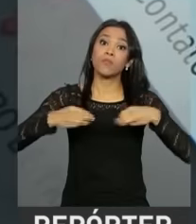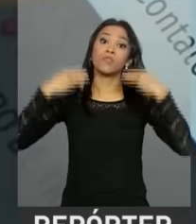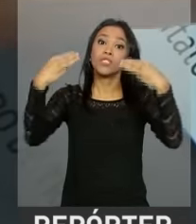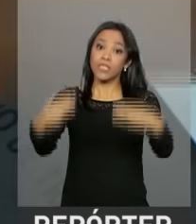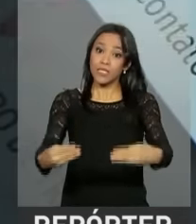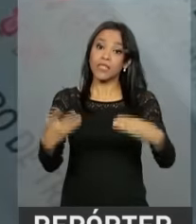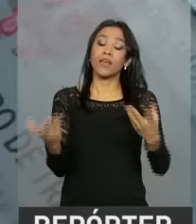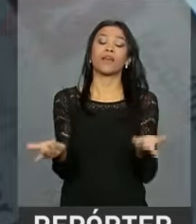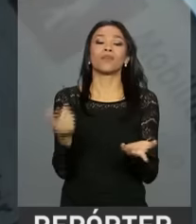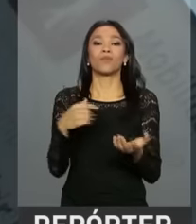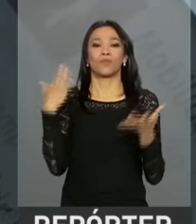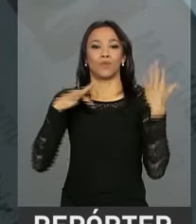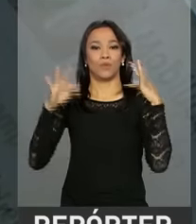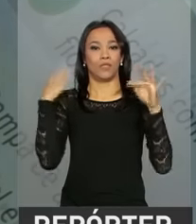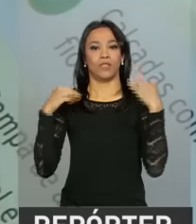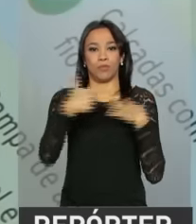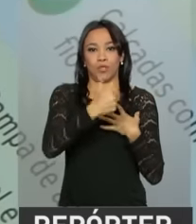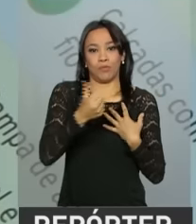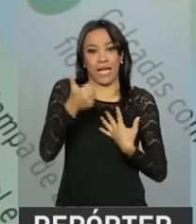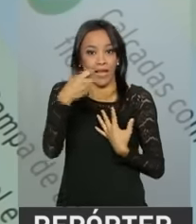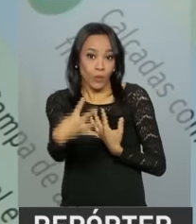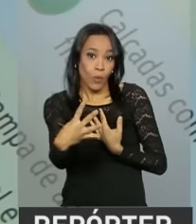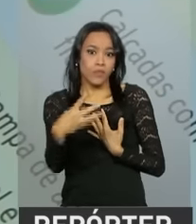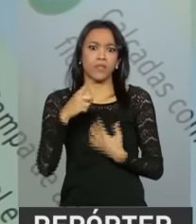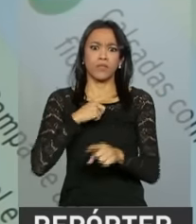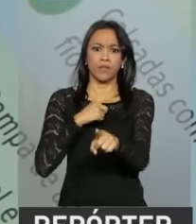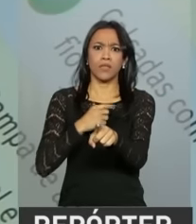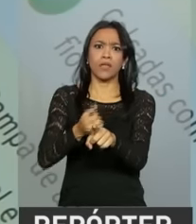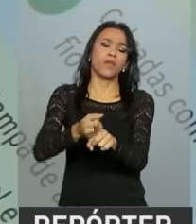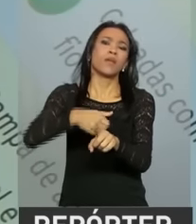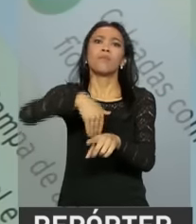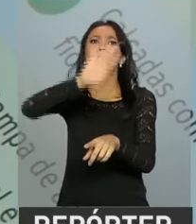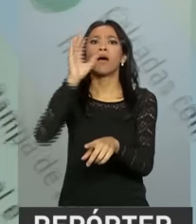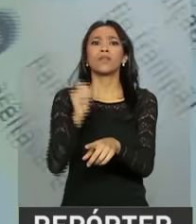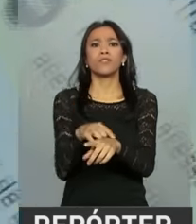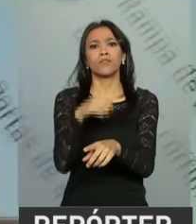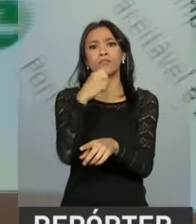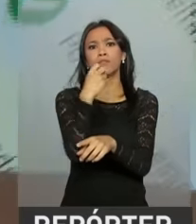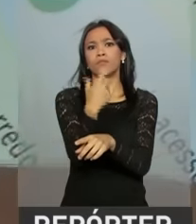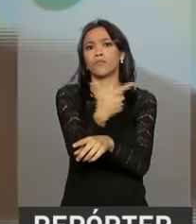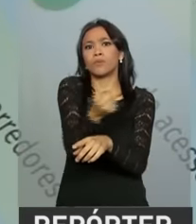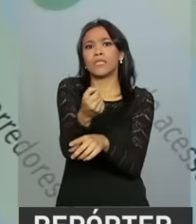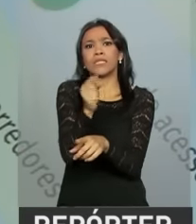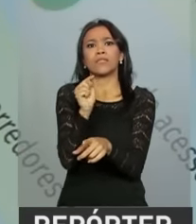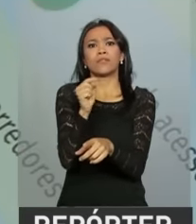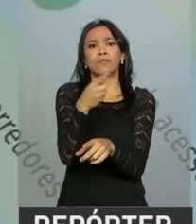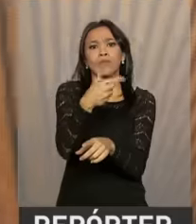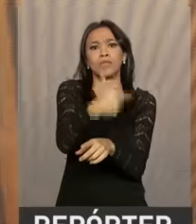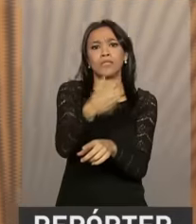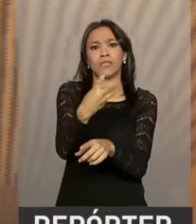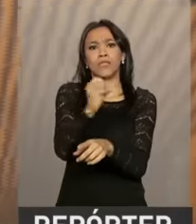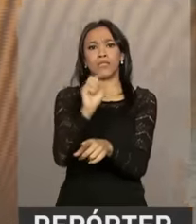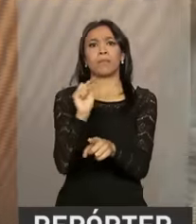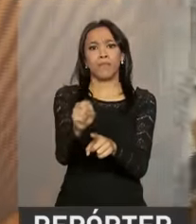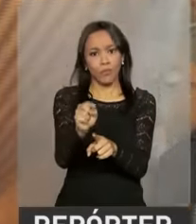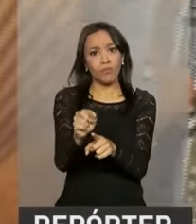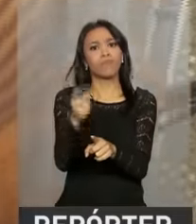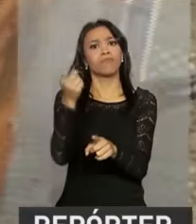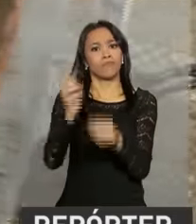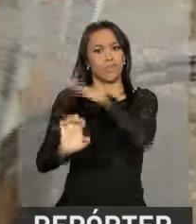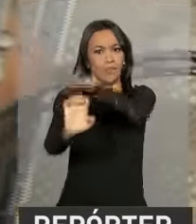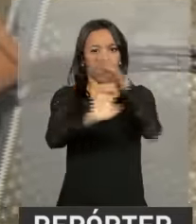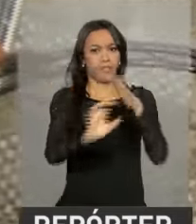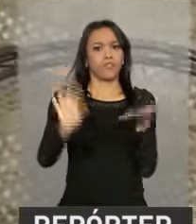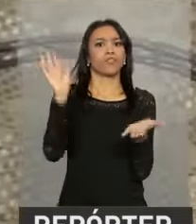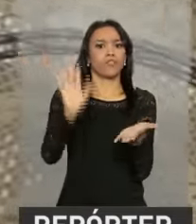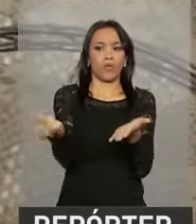em 2014 e já conta com mais de 530 mil estabelecimentos cadastrados em todo o país. A ideia é